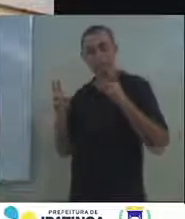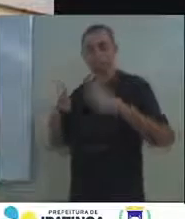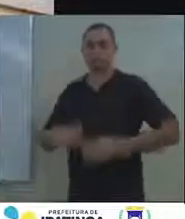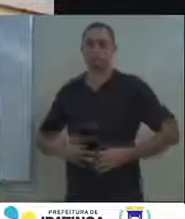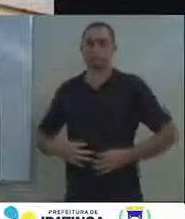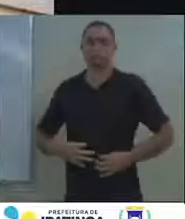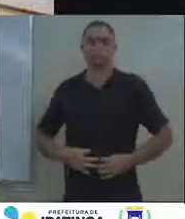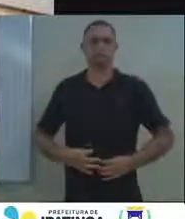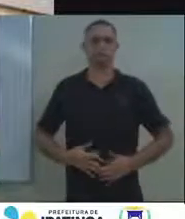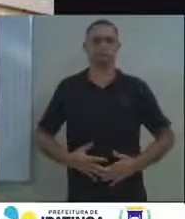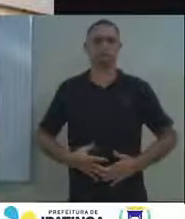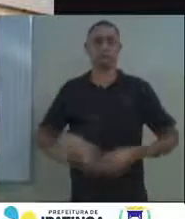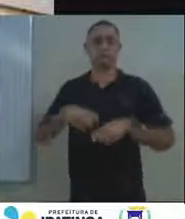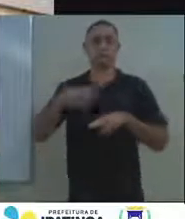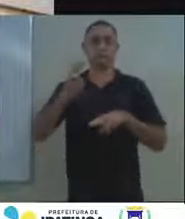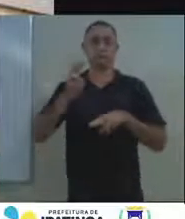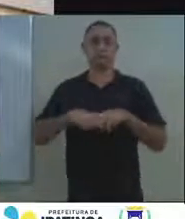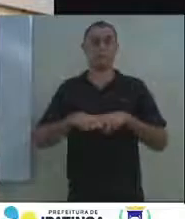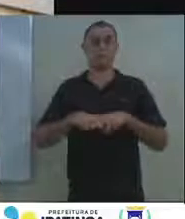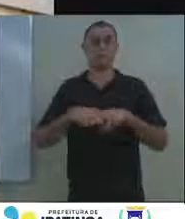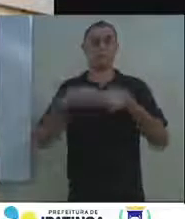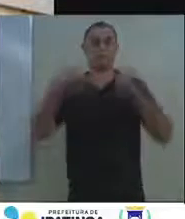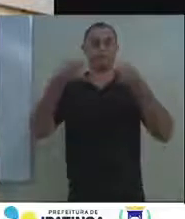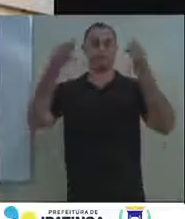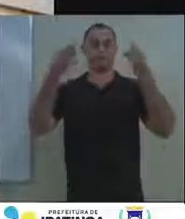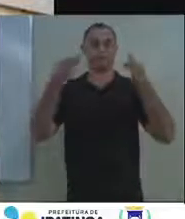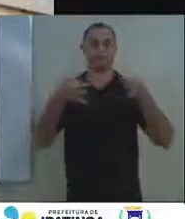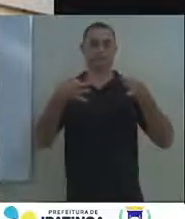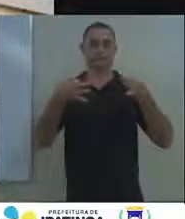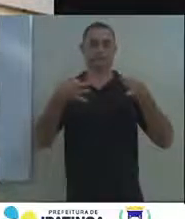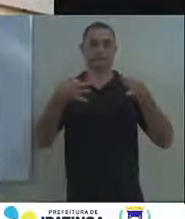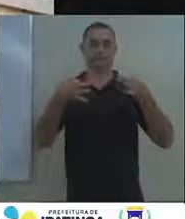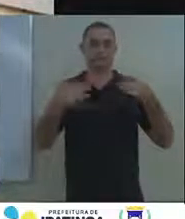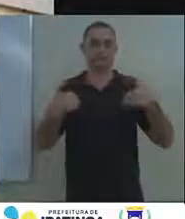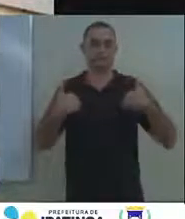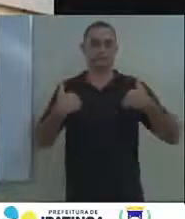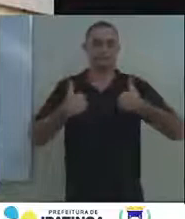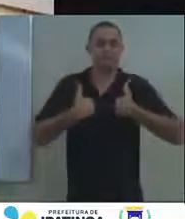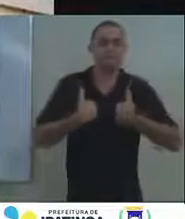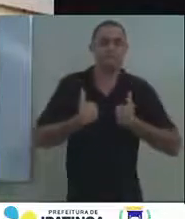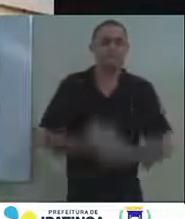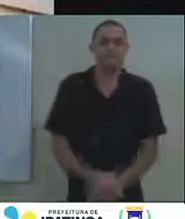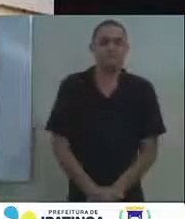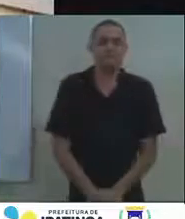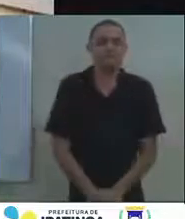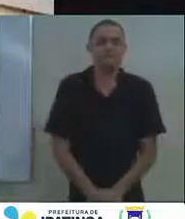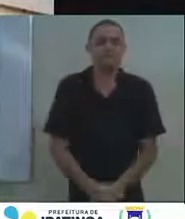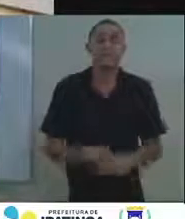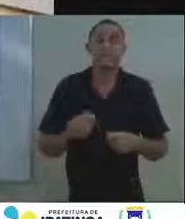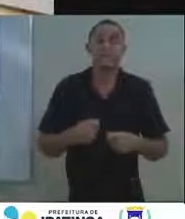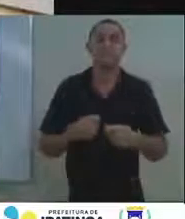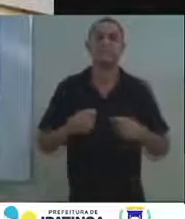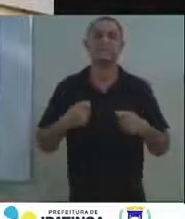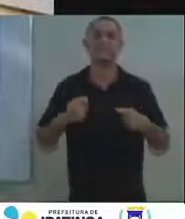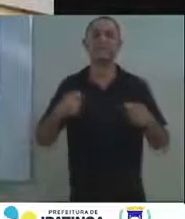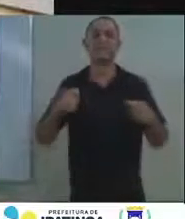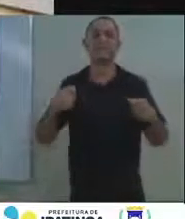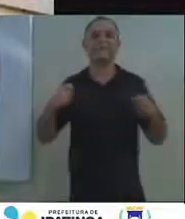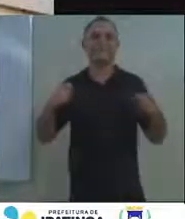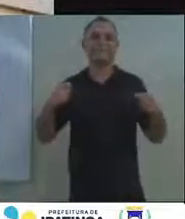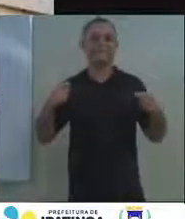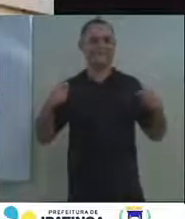tô sentada e eu tô tendo uma diminuição da minha caixa torácica. Então, fazer exercícios que vão manter minha expansão de